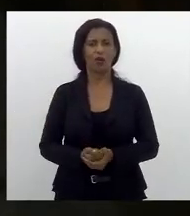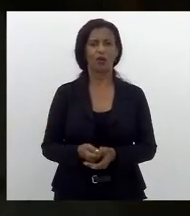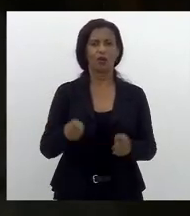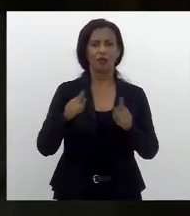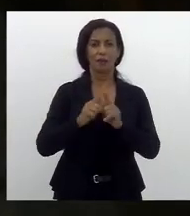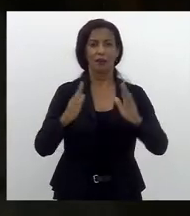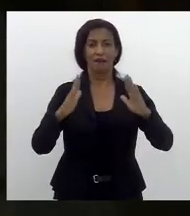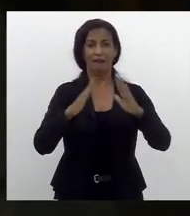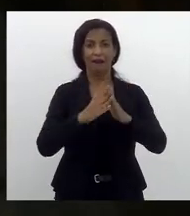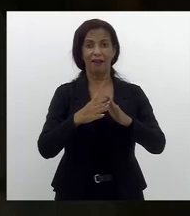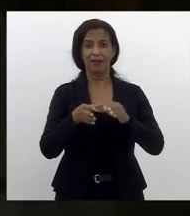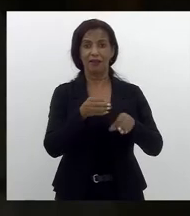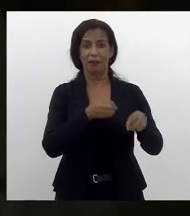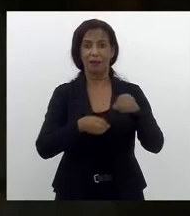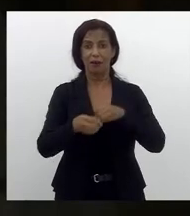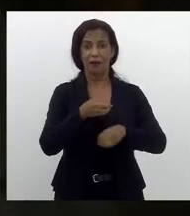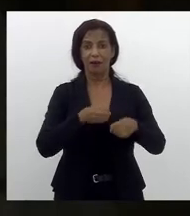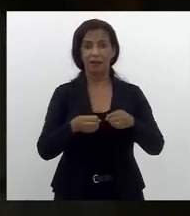a Casa da Moeda,